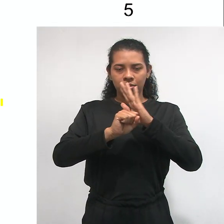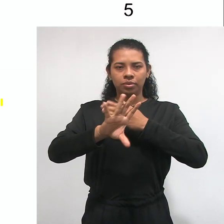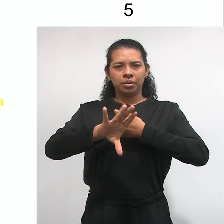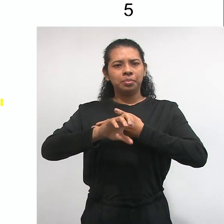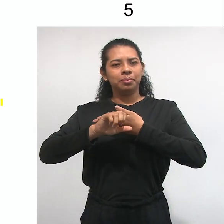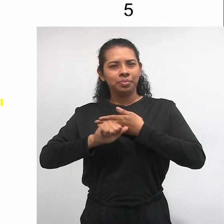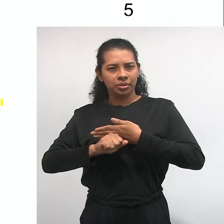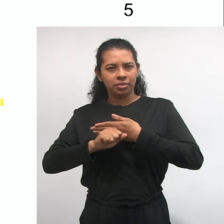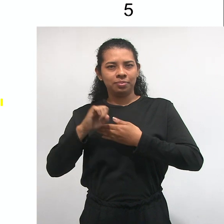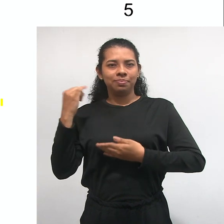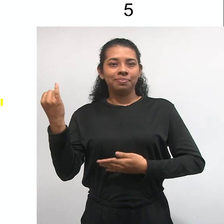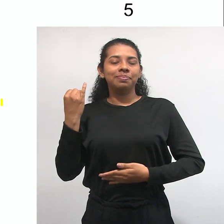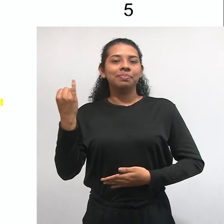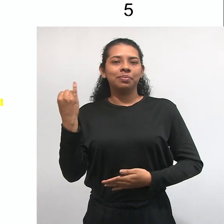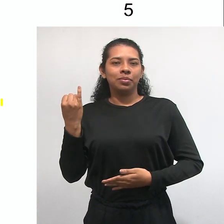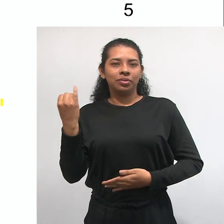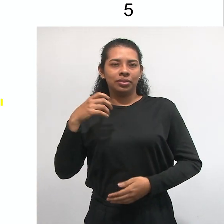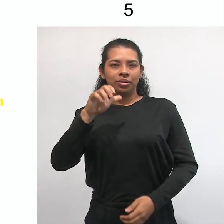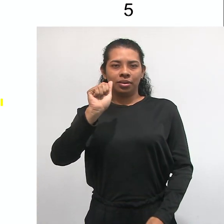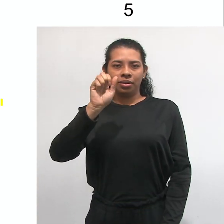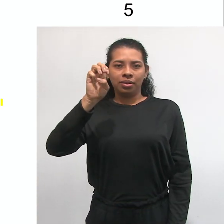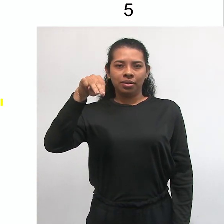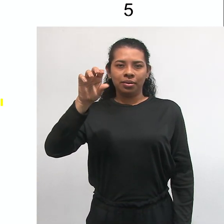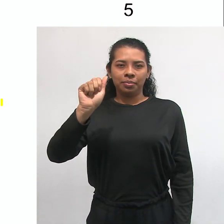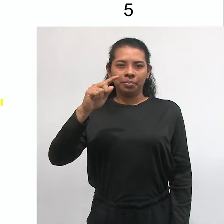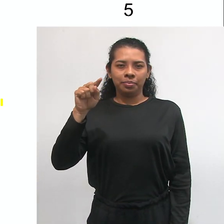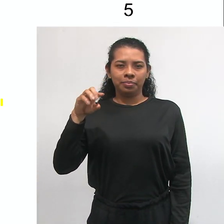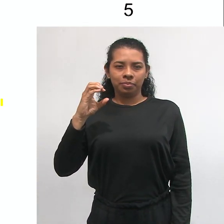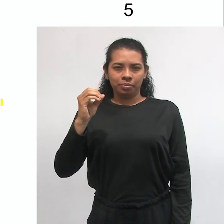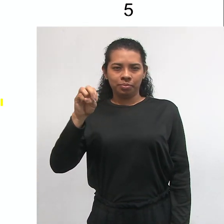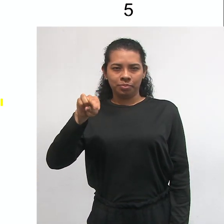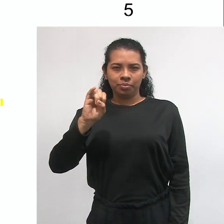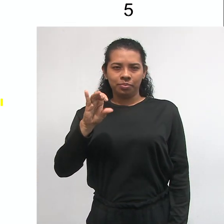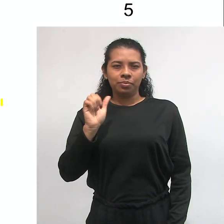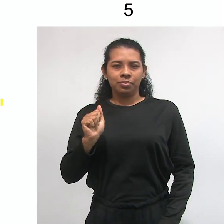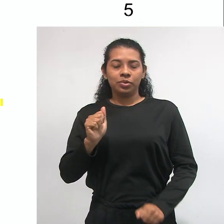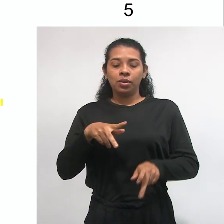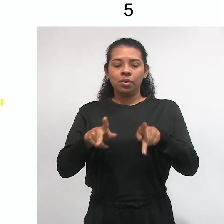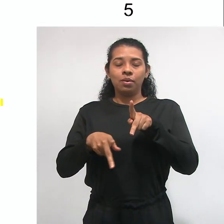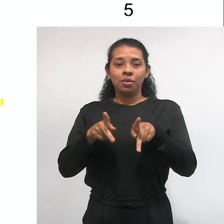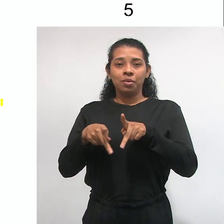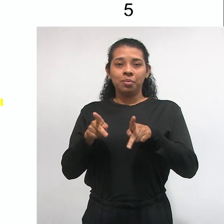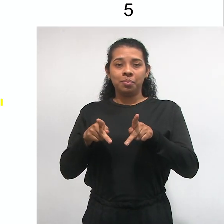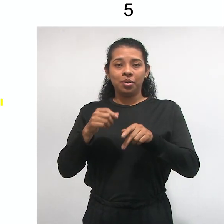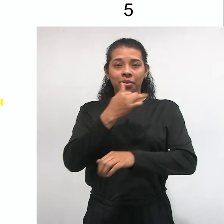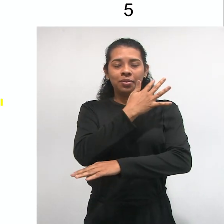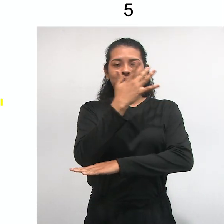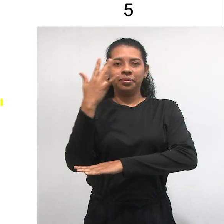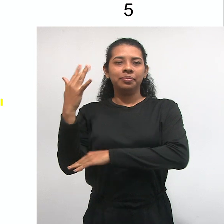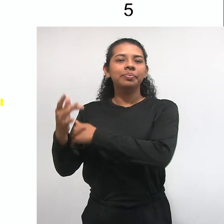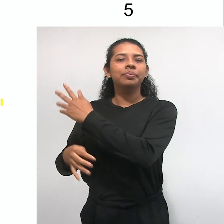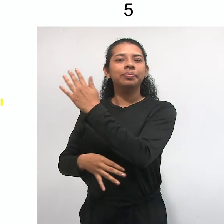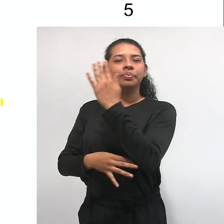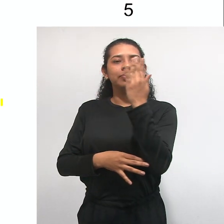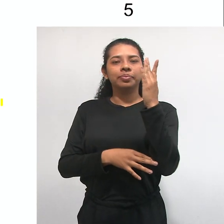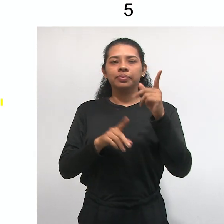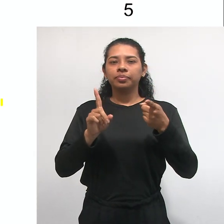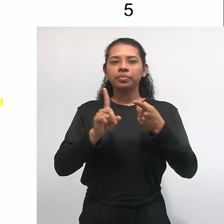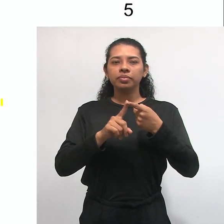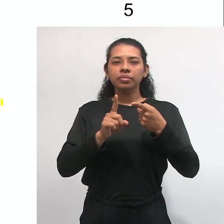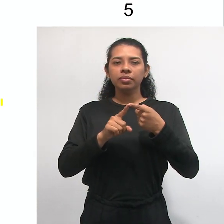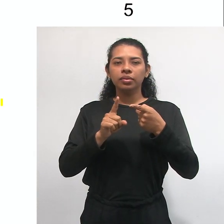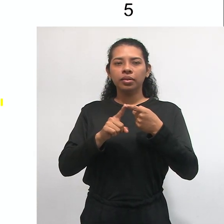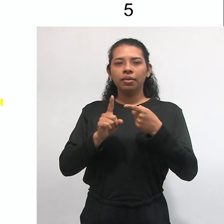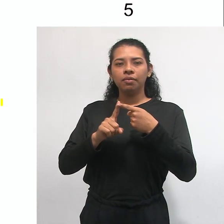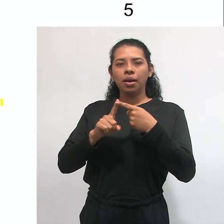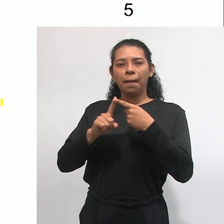da Amazônia, dos povos, né, da Amazônia, dos povos da natureza. E nós vamos refletir agora sobre